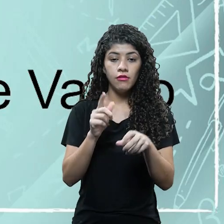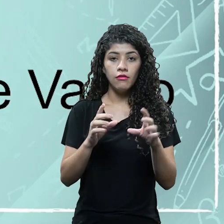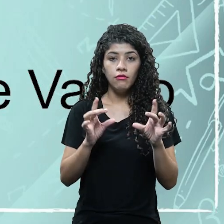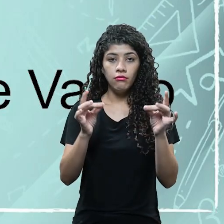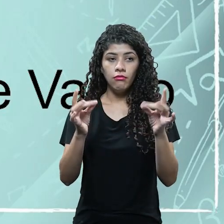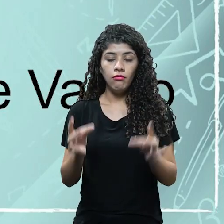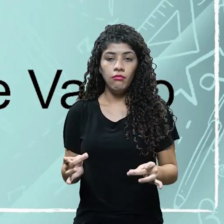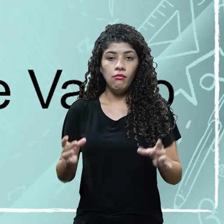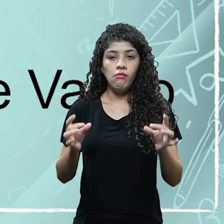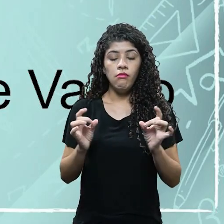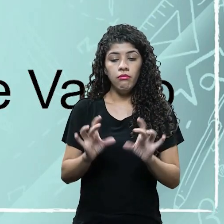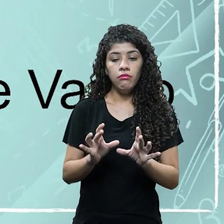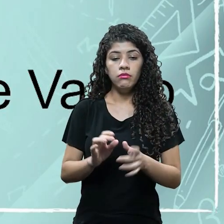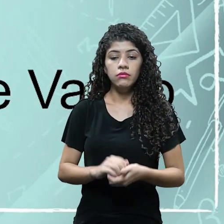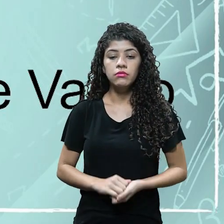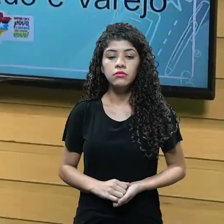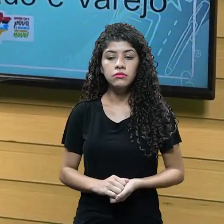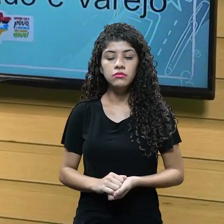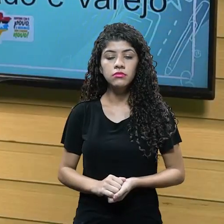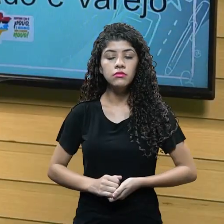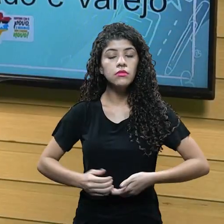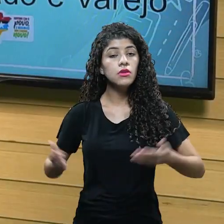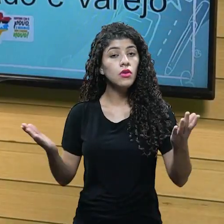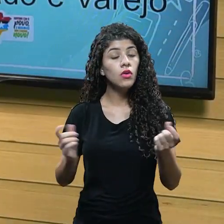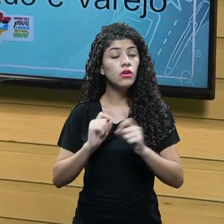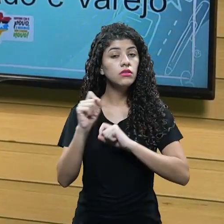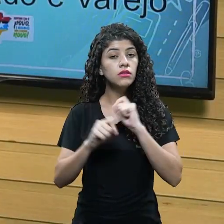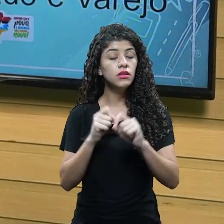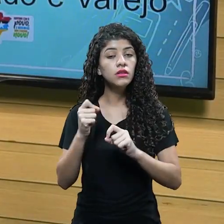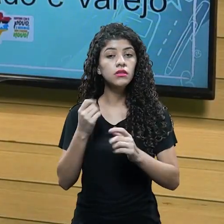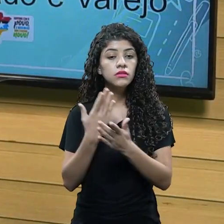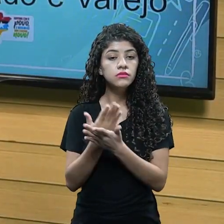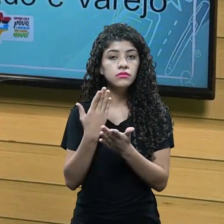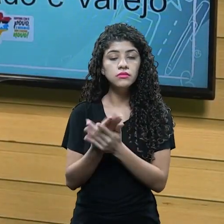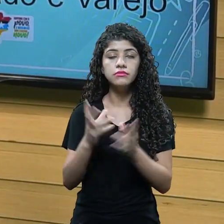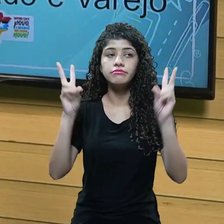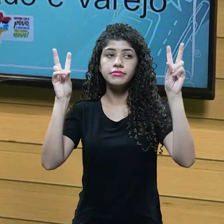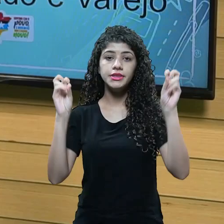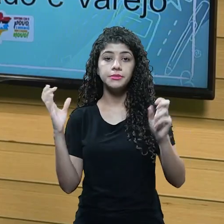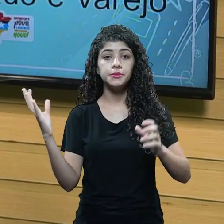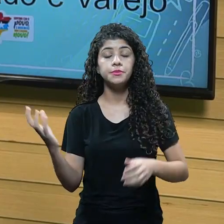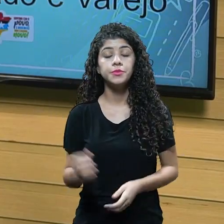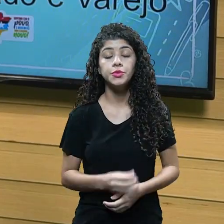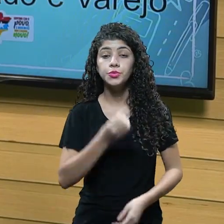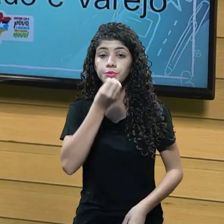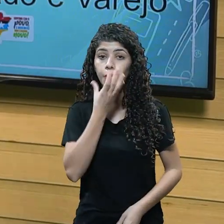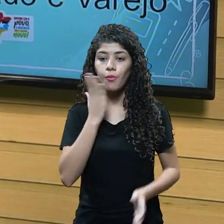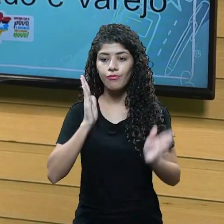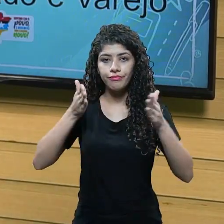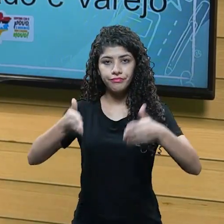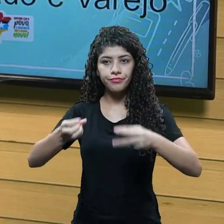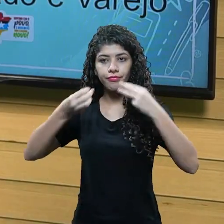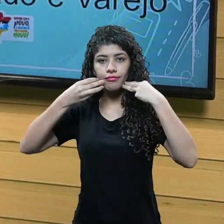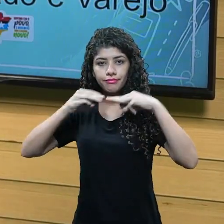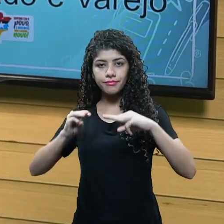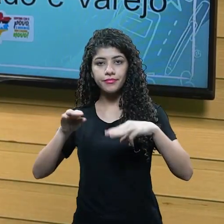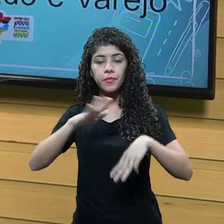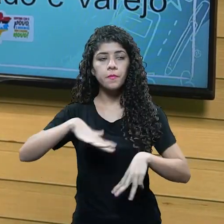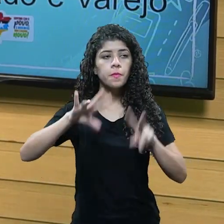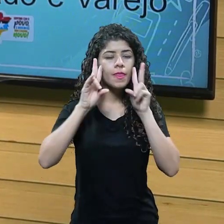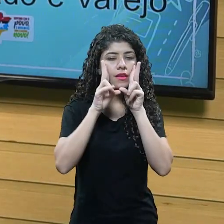de marketing, de atacado e varejo. Hoje nós vamos trabalhar um conteúdo muito bom voltado para o marketing de maneira geral, onde a gente olha